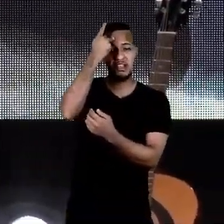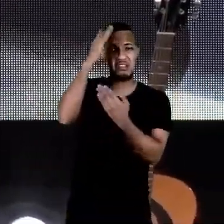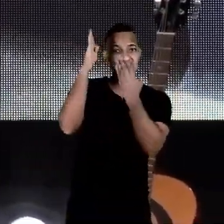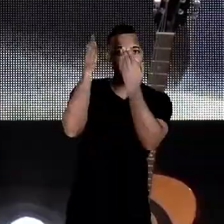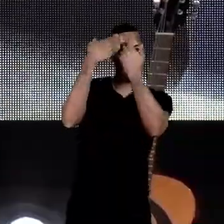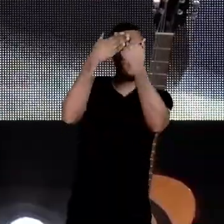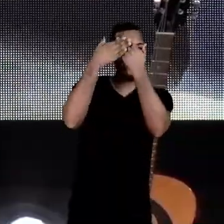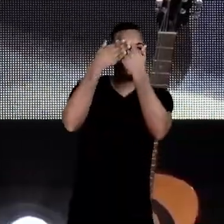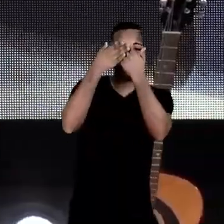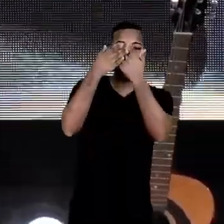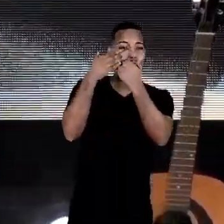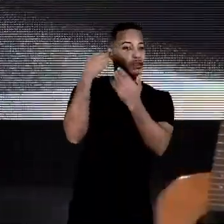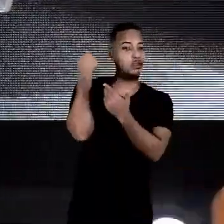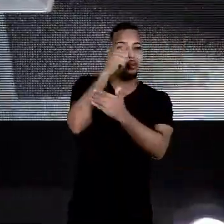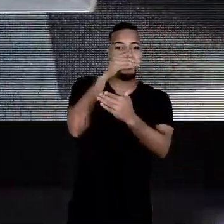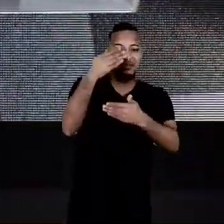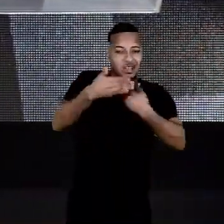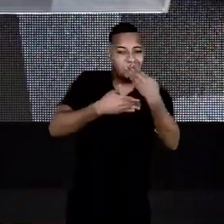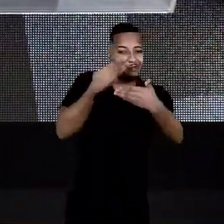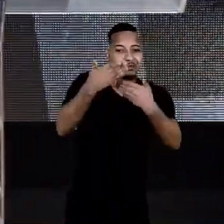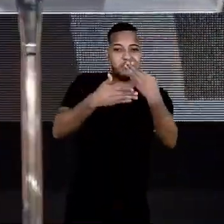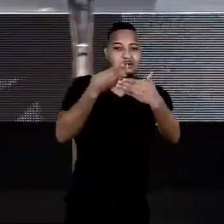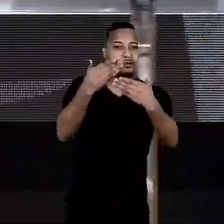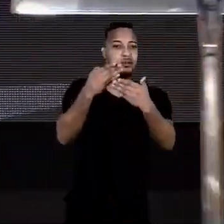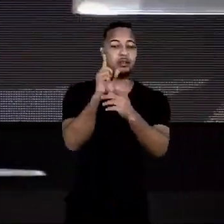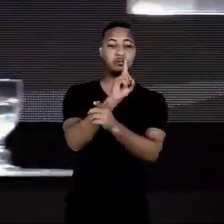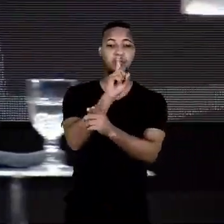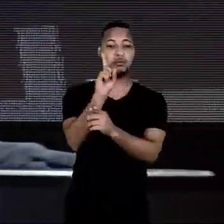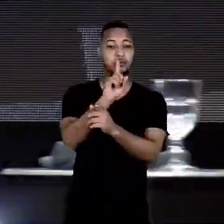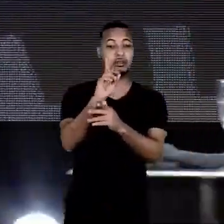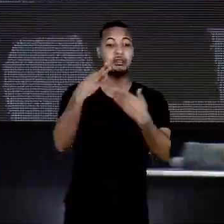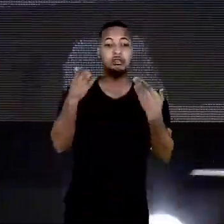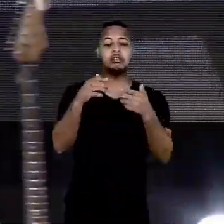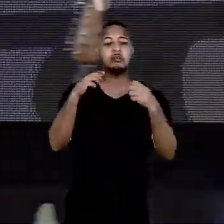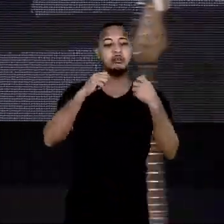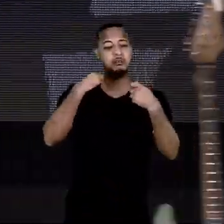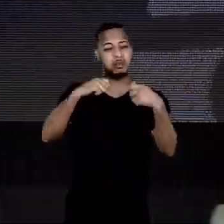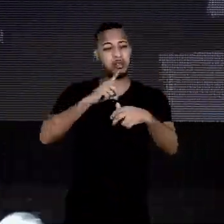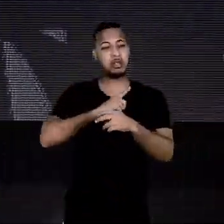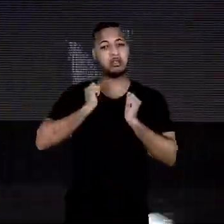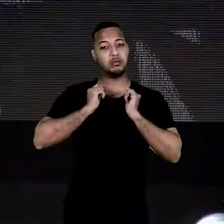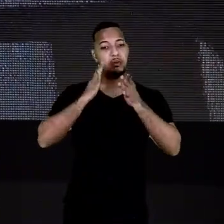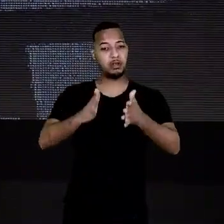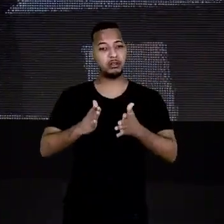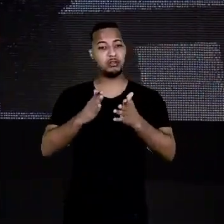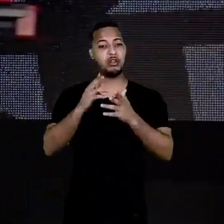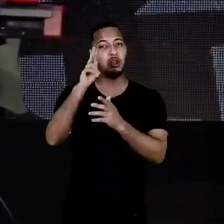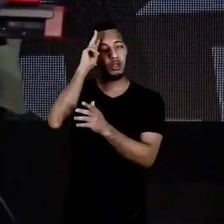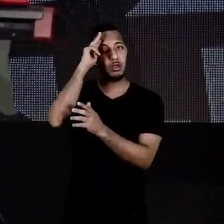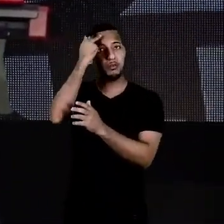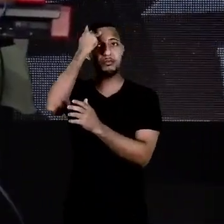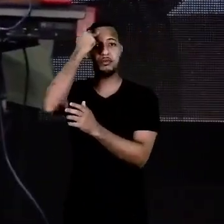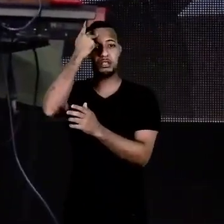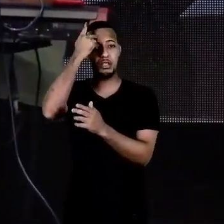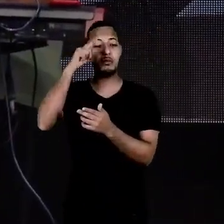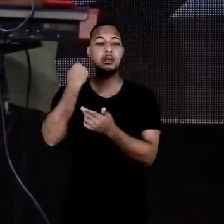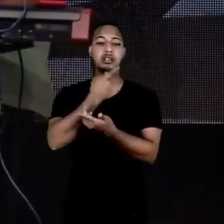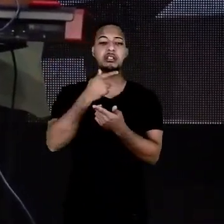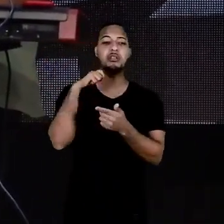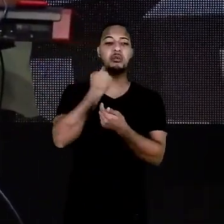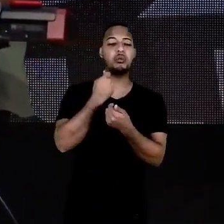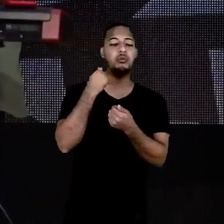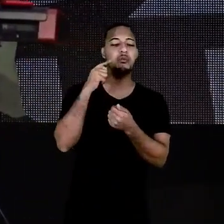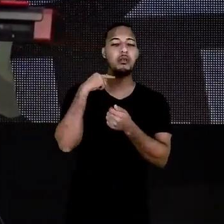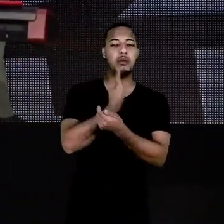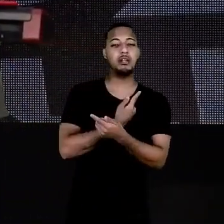E aí é que entra na reação. Toda ação gera uma reação, aprendemos isso. Mas a gente precisa reagir. Tem gente que está